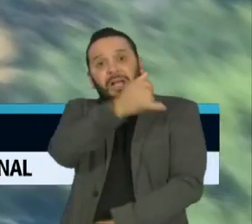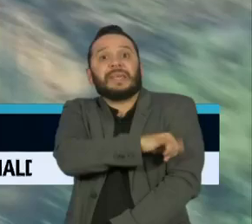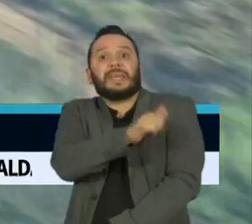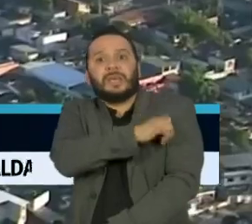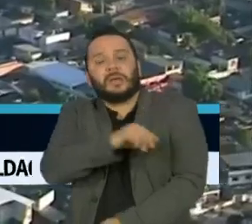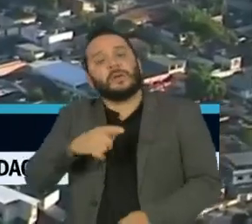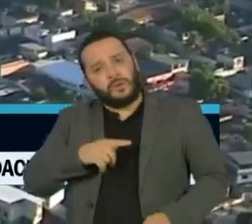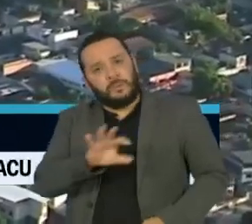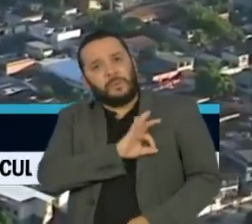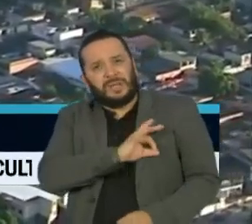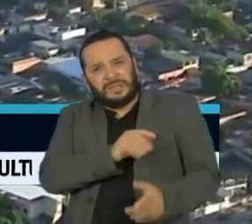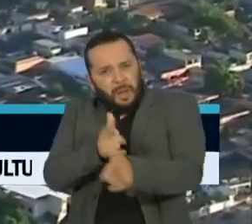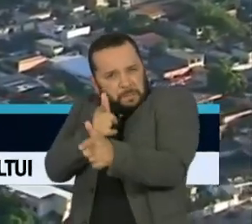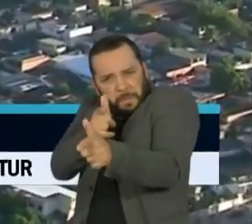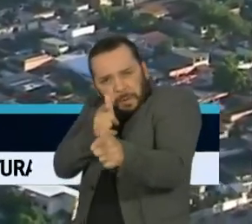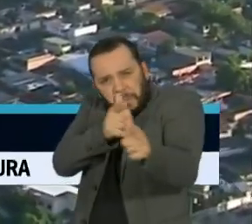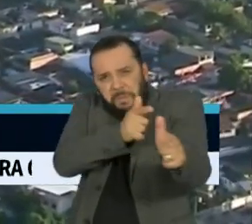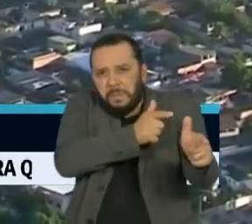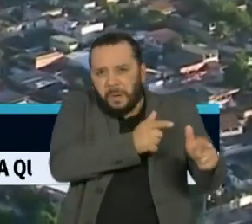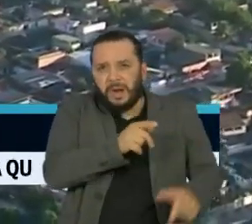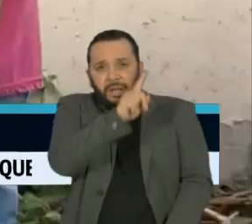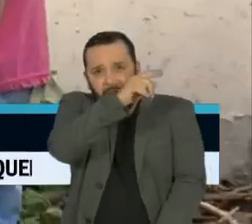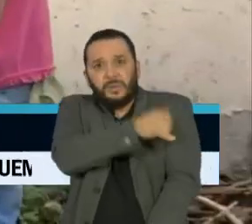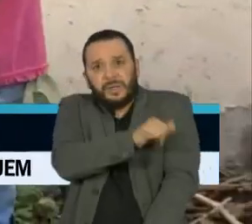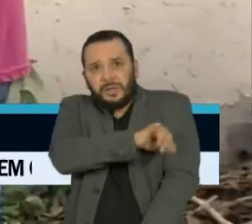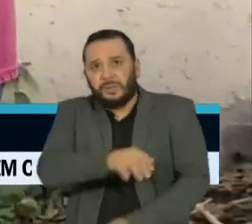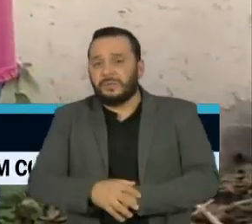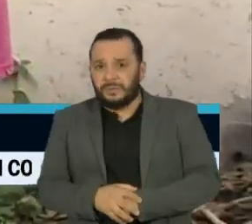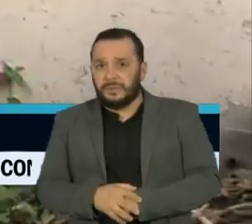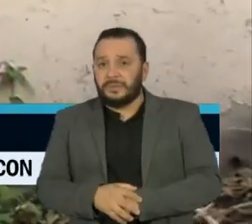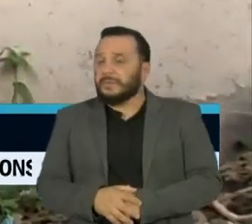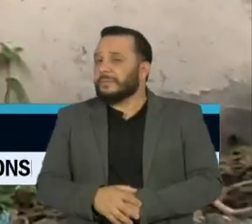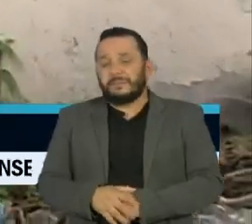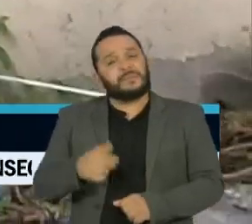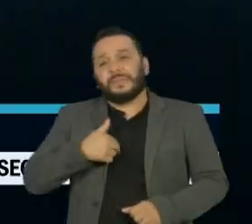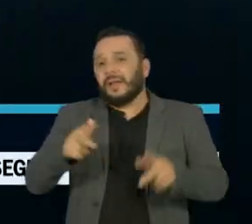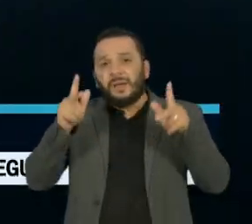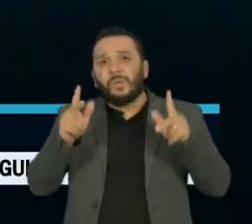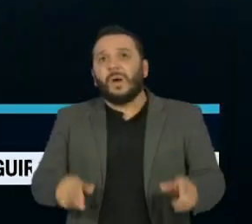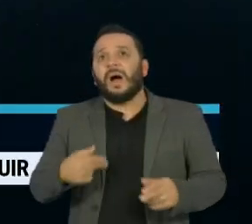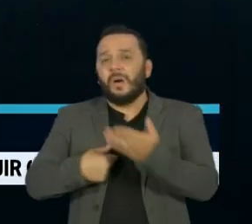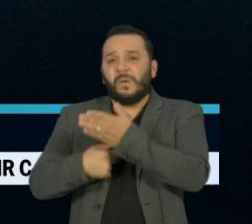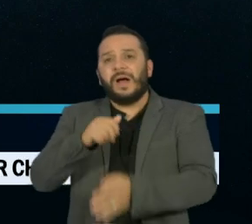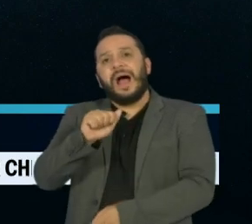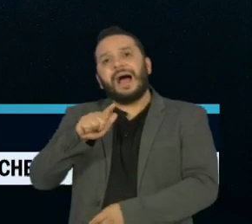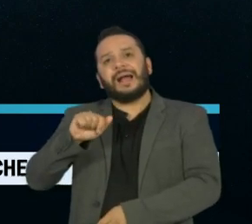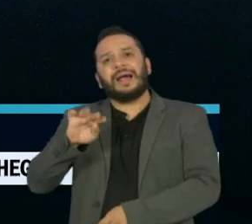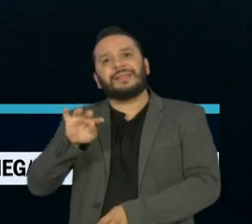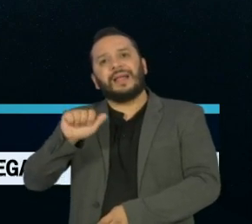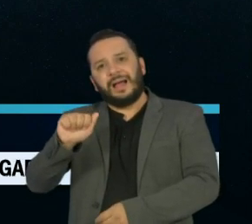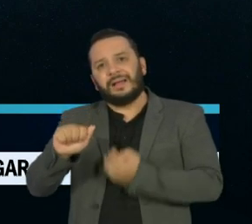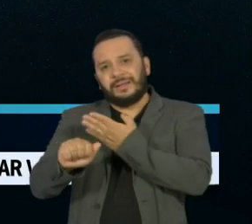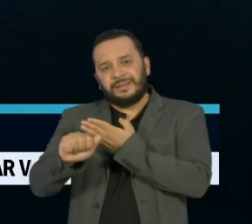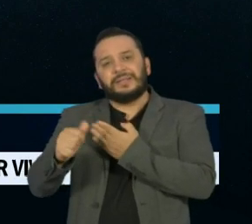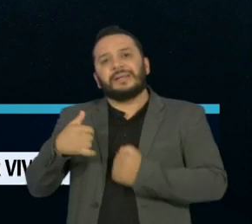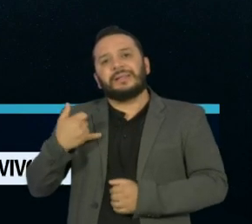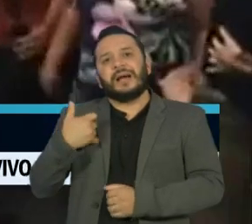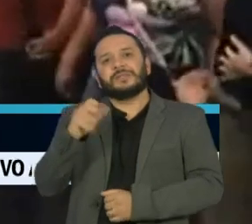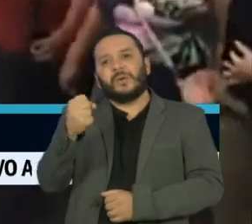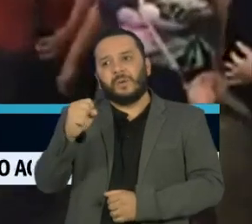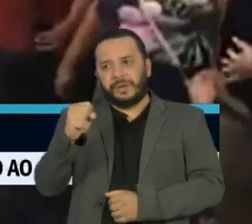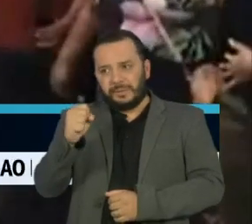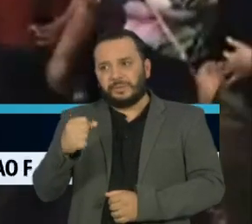da polícia no Complexo do Salgueiro, no Rio de Janeiro. Destino igual ao da menina Agatha Vitória Salles Félix, de 8